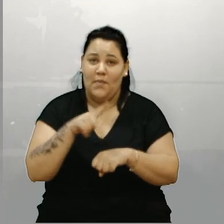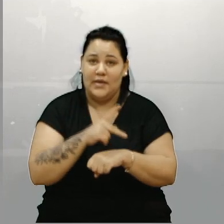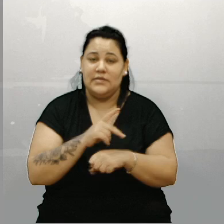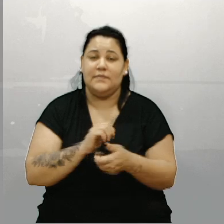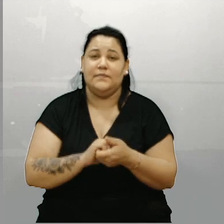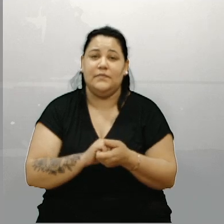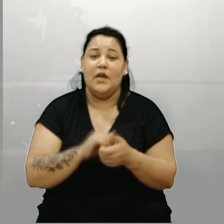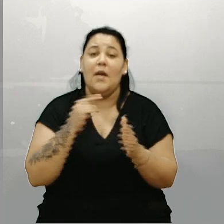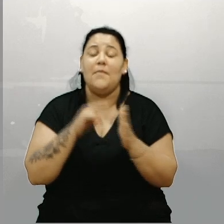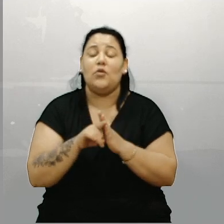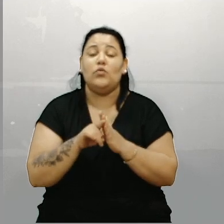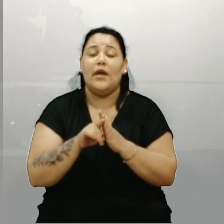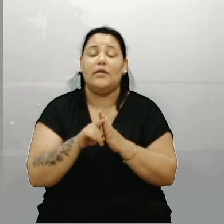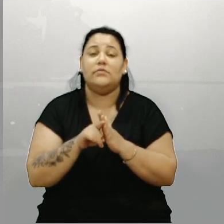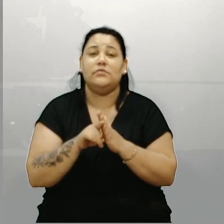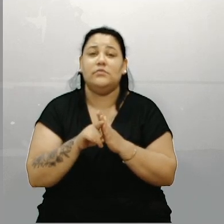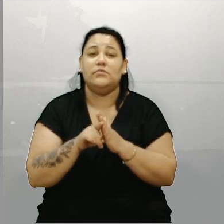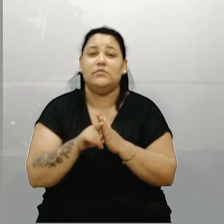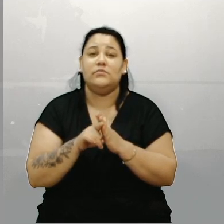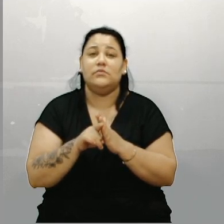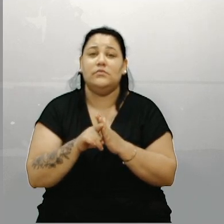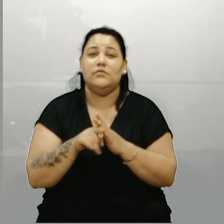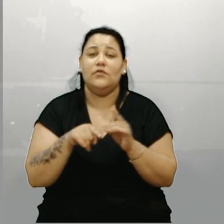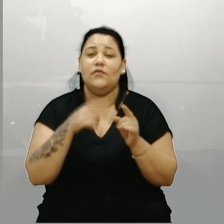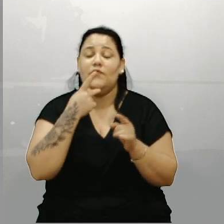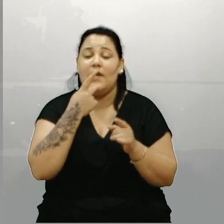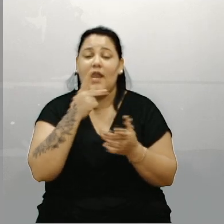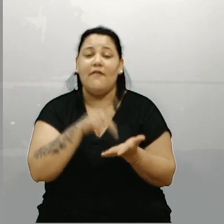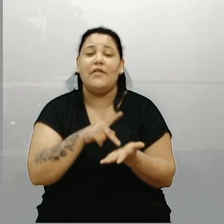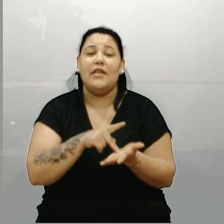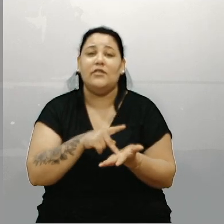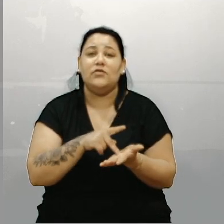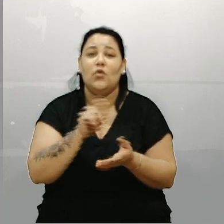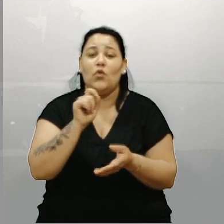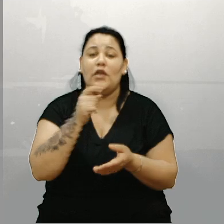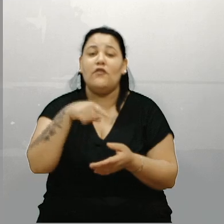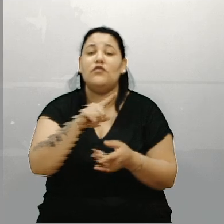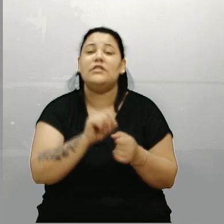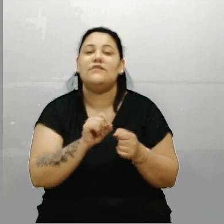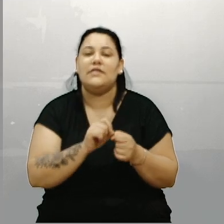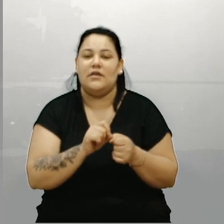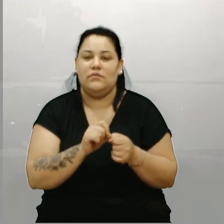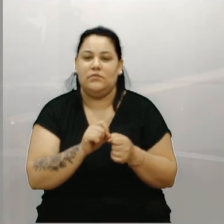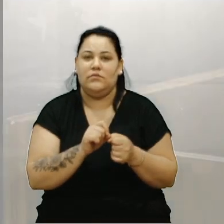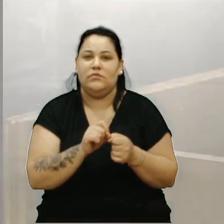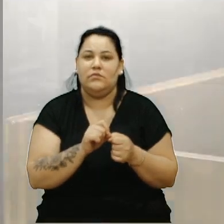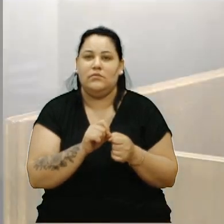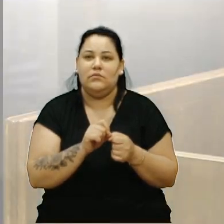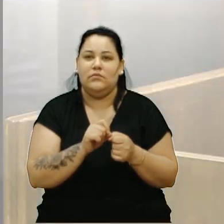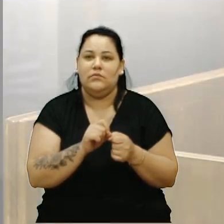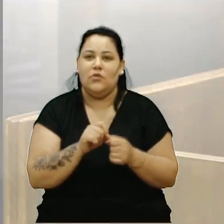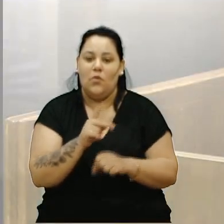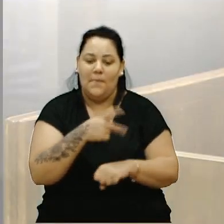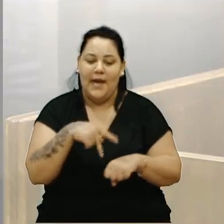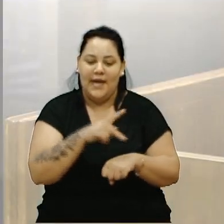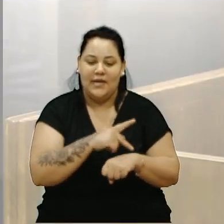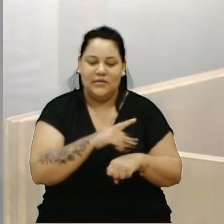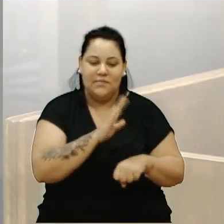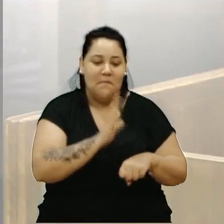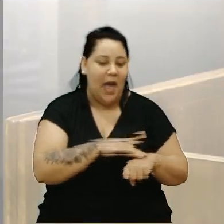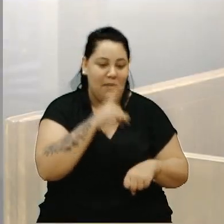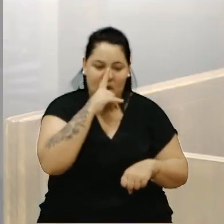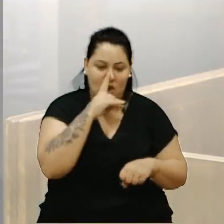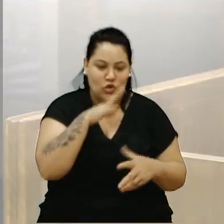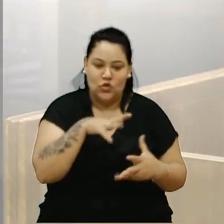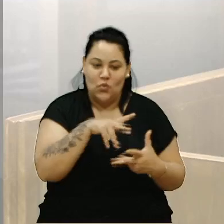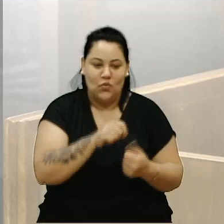E perguntaram para ele: mas vamos ser sinceros, ministro, o que vocês fizeram? O país mais perigoso do mundo,